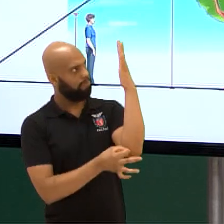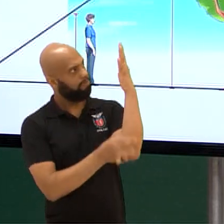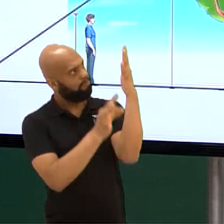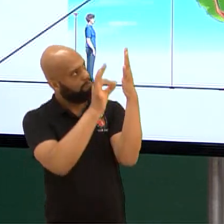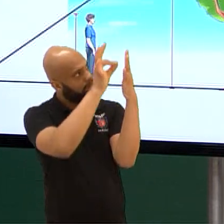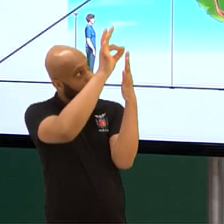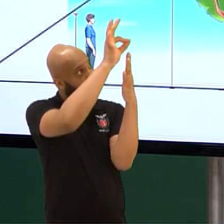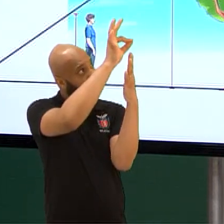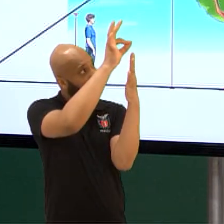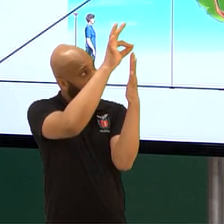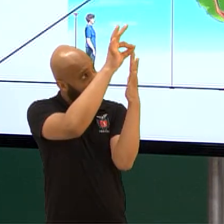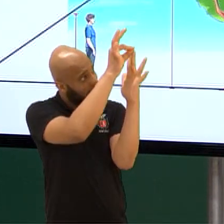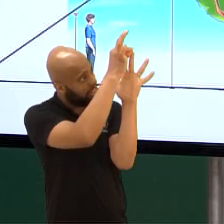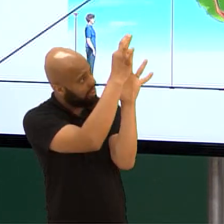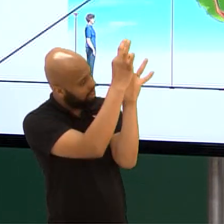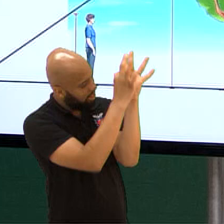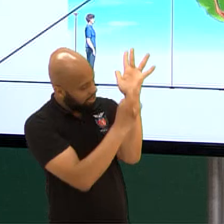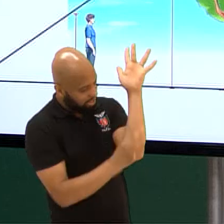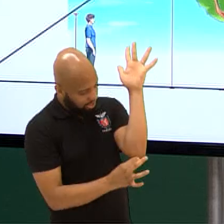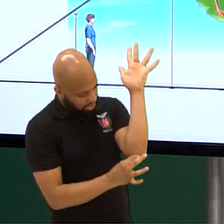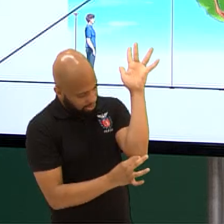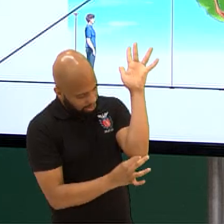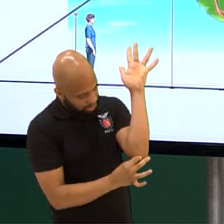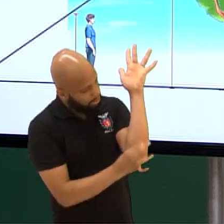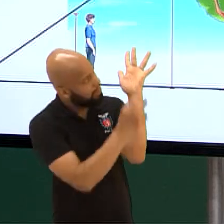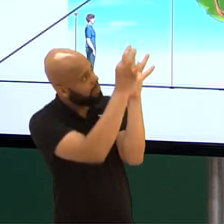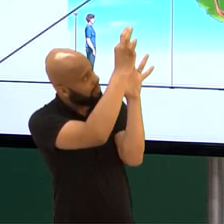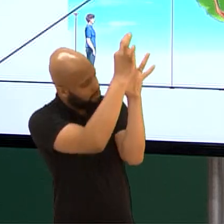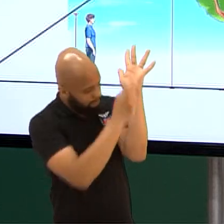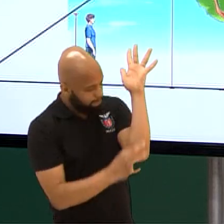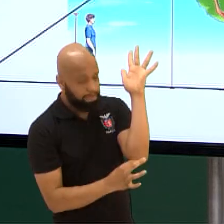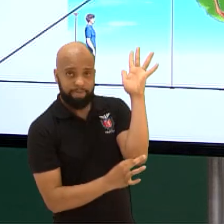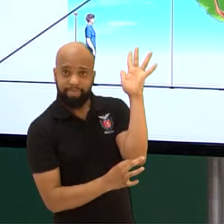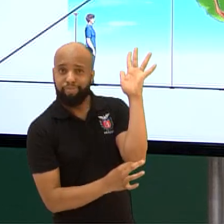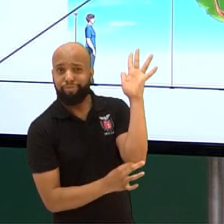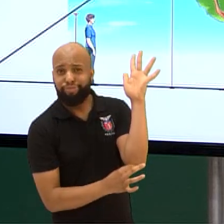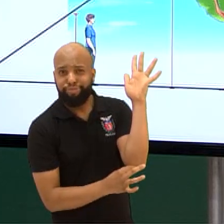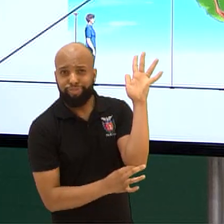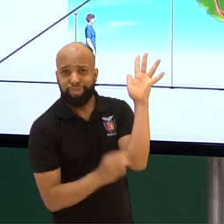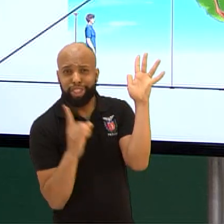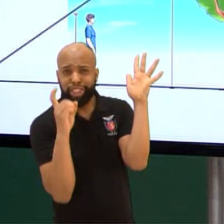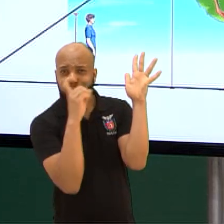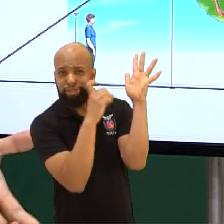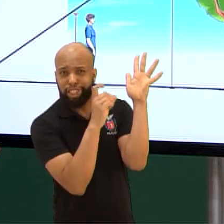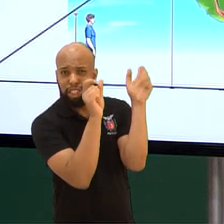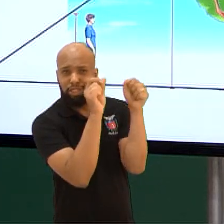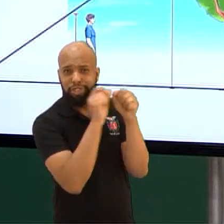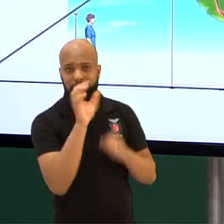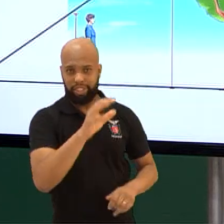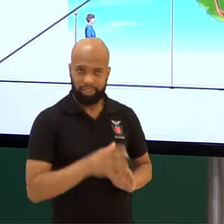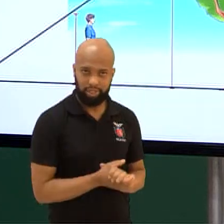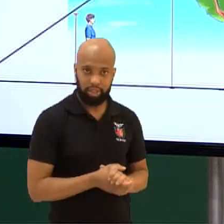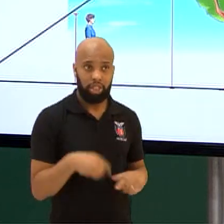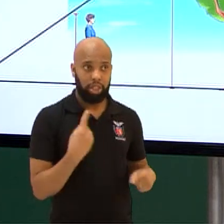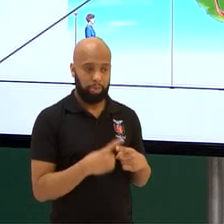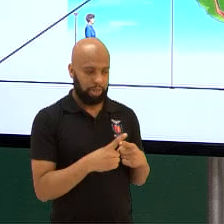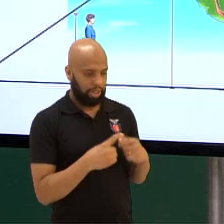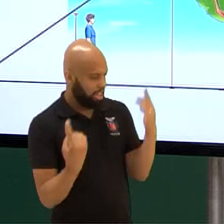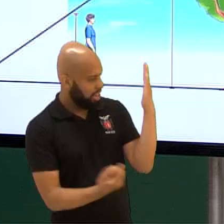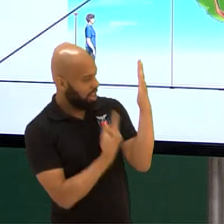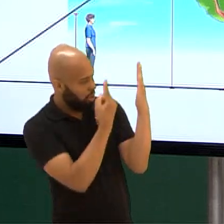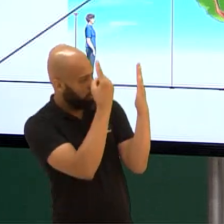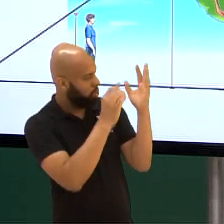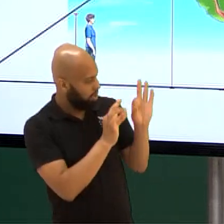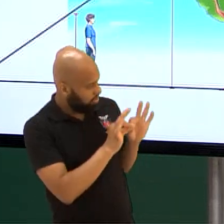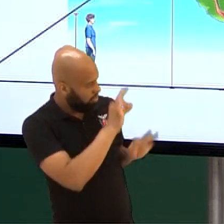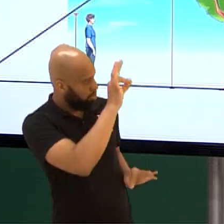dela até a raiz ali no solo onde você enxerga, né? Então, essa é o que você considera como altura de uma árvore. Como que você faria